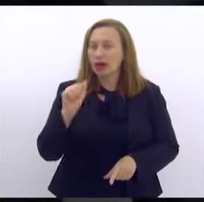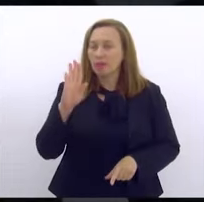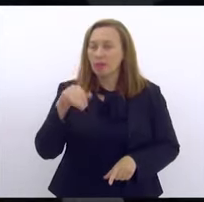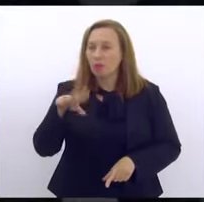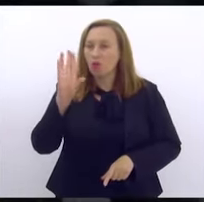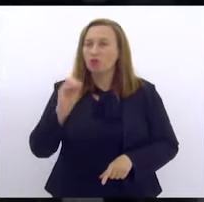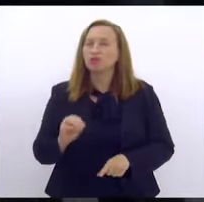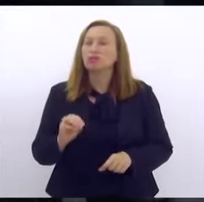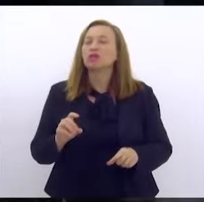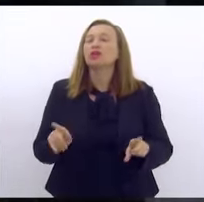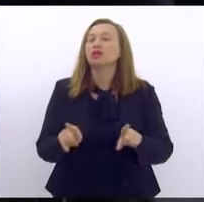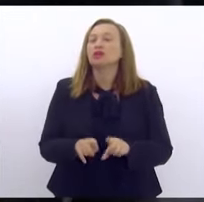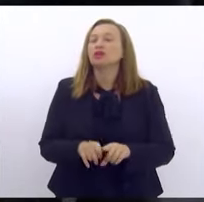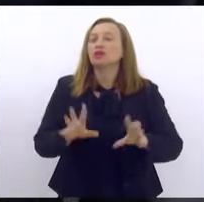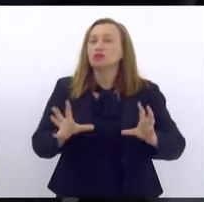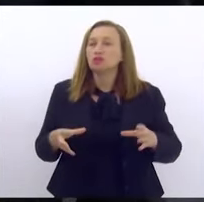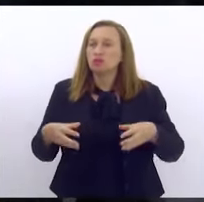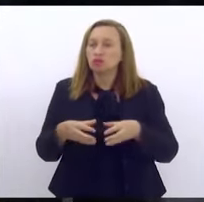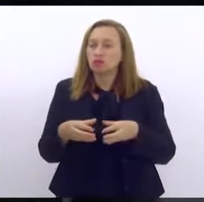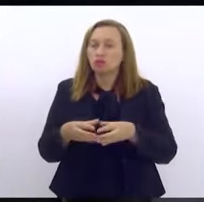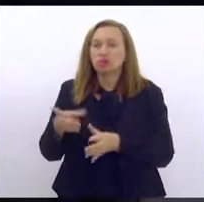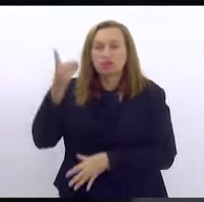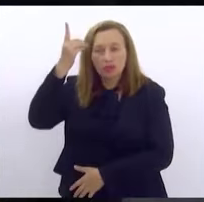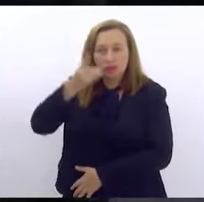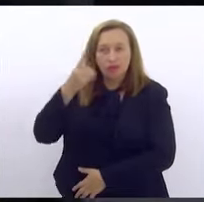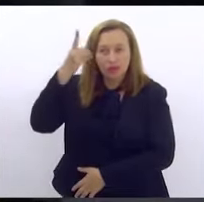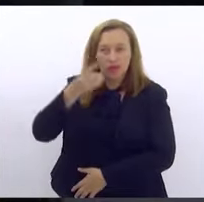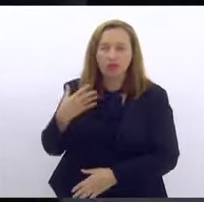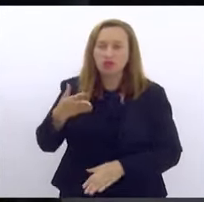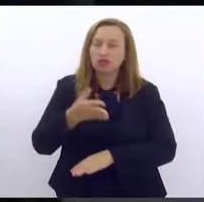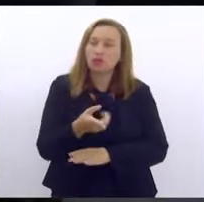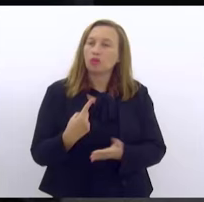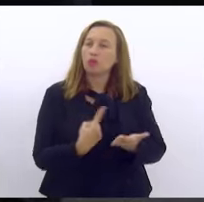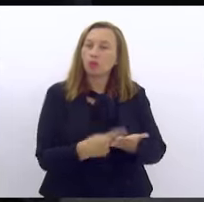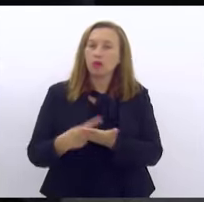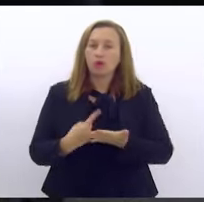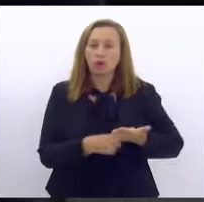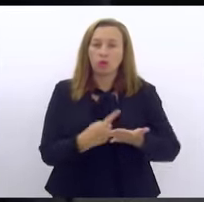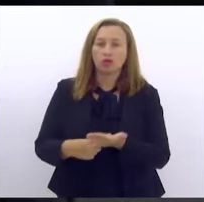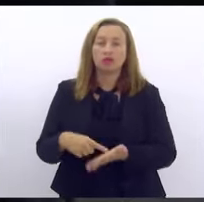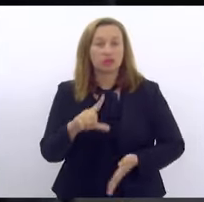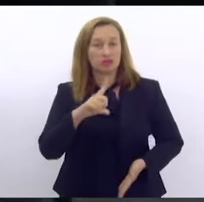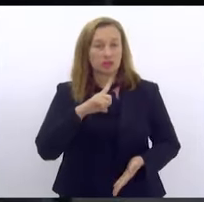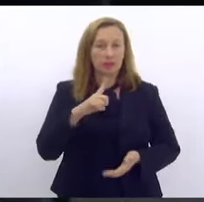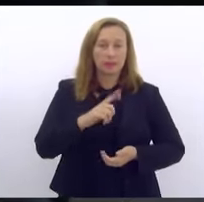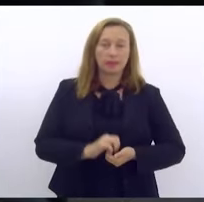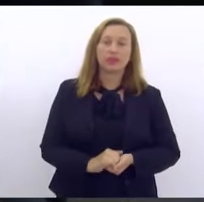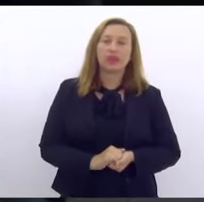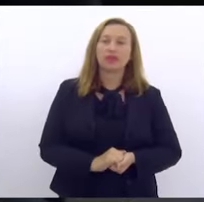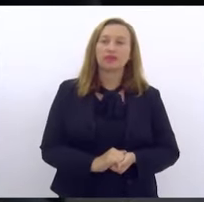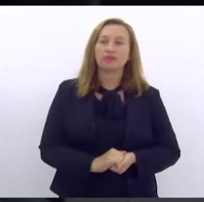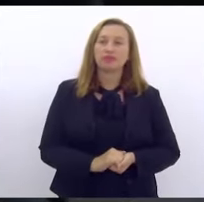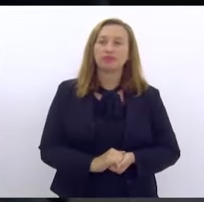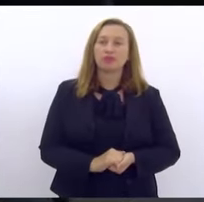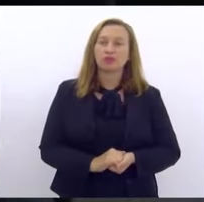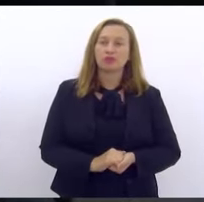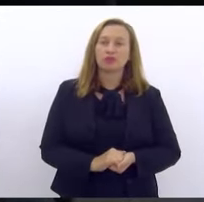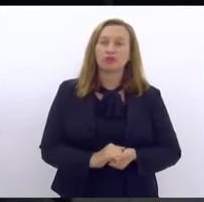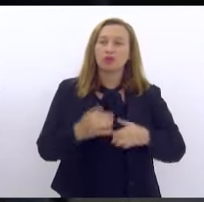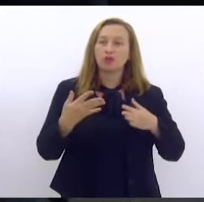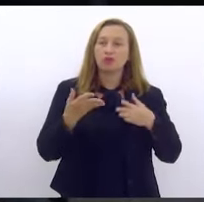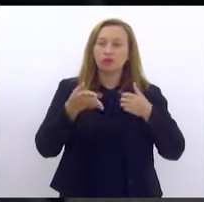o conjunto das deputadas e deputados chegou a acordo. Acordo que tem como horizonte